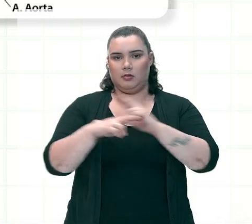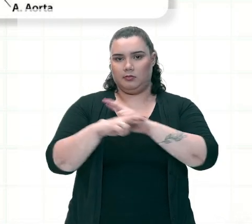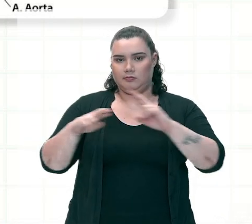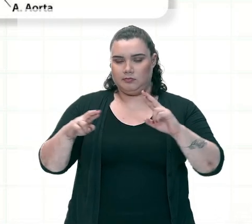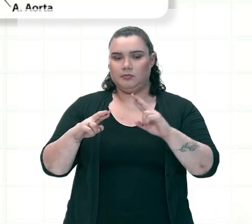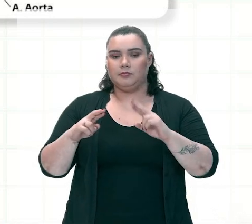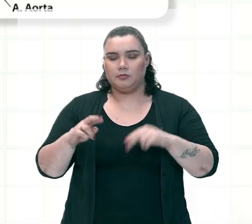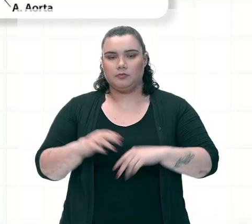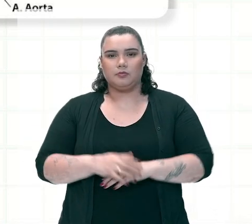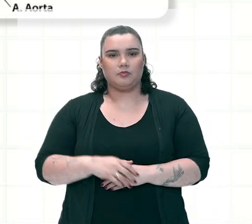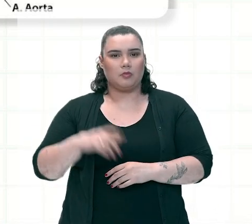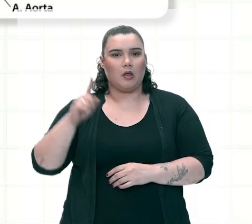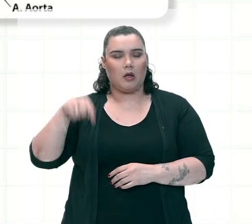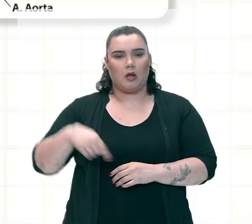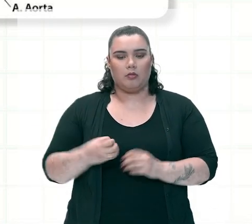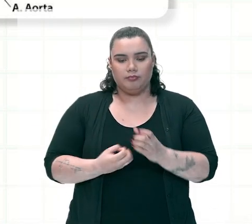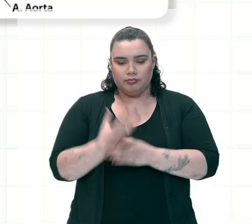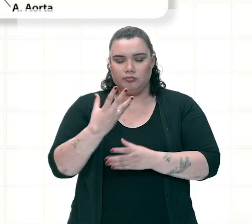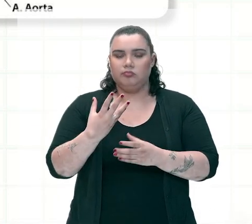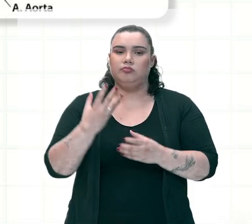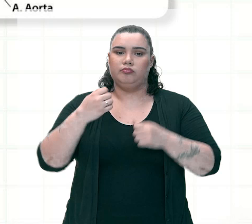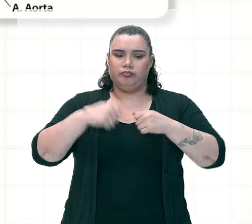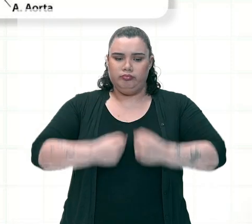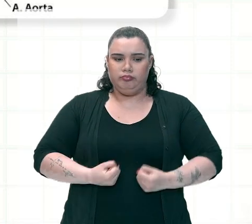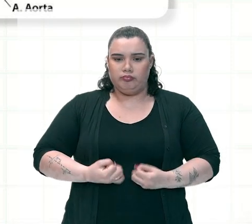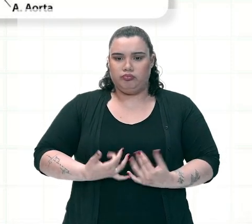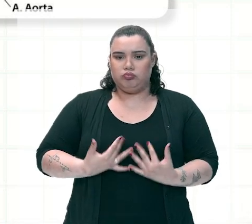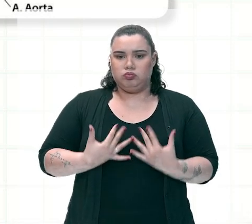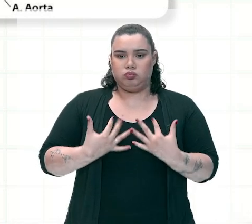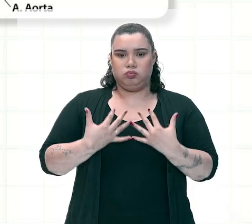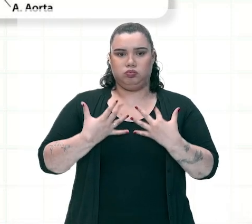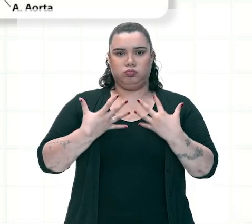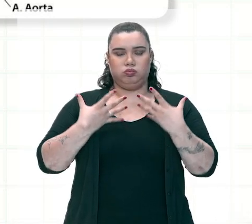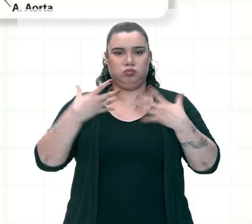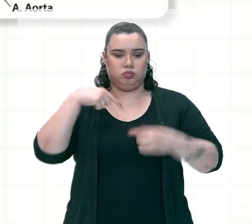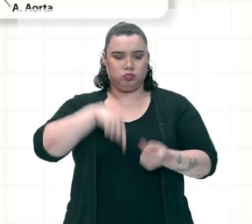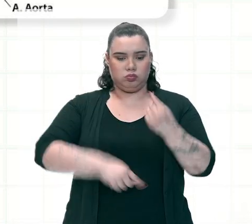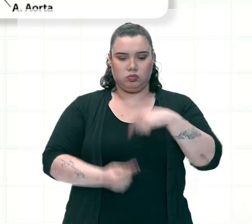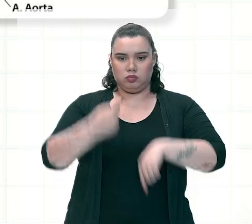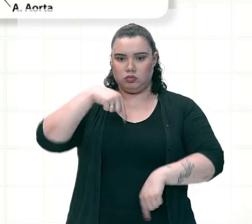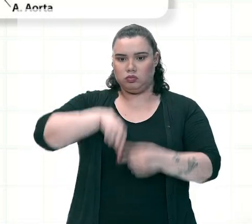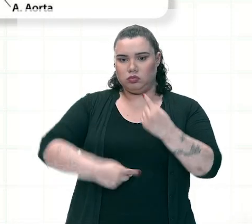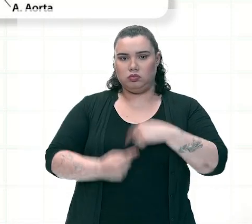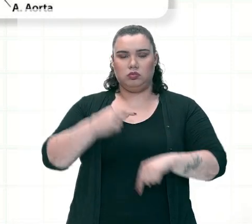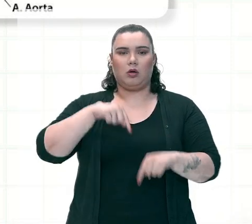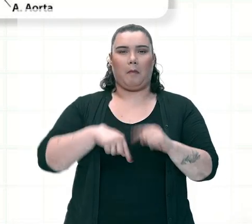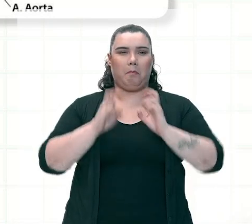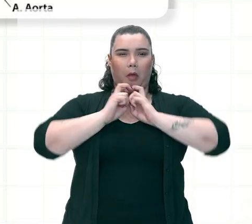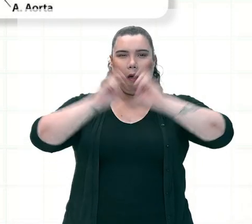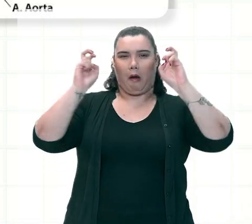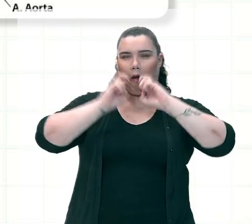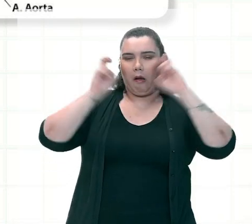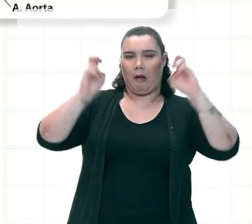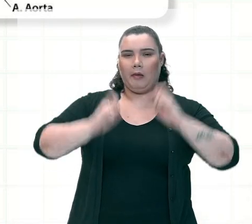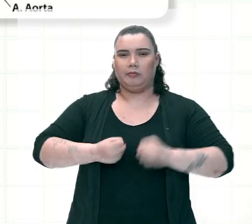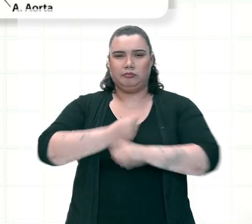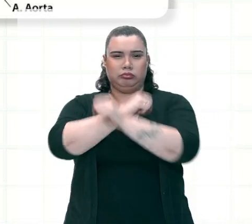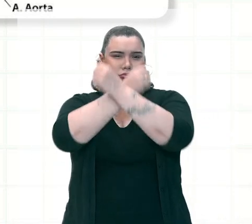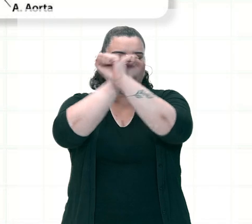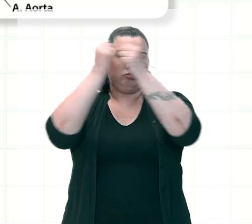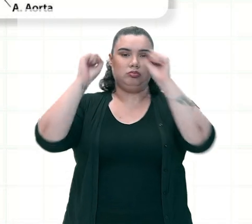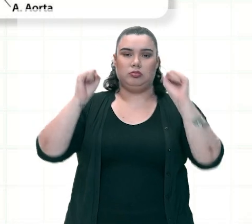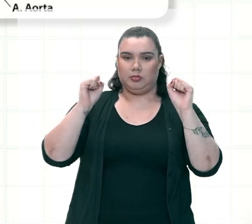essas situações de estresse. Ele vai sendo produzido, vai sendo liberado ali para o nosso corpo reagir nessas situações. E olha onde ela